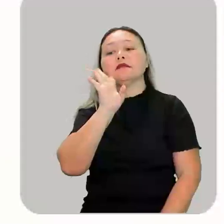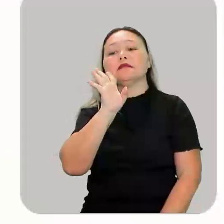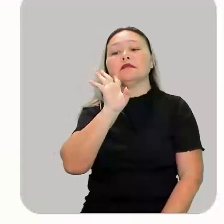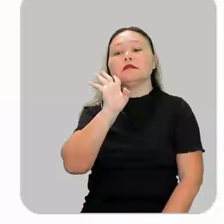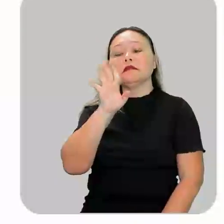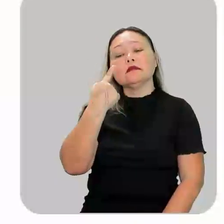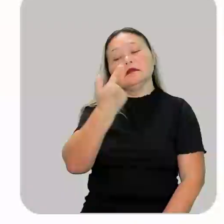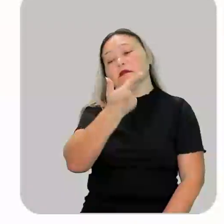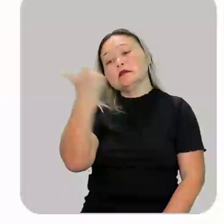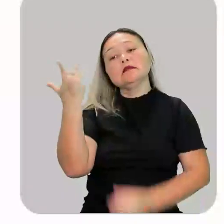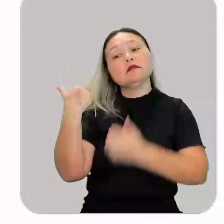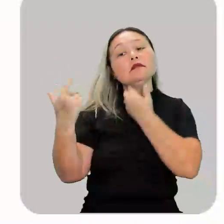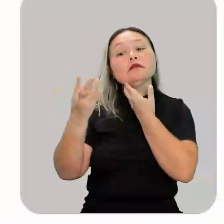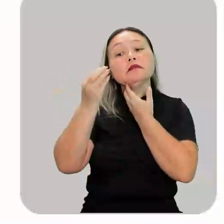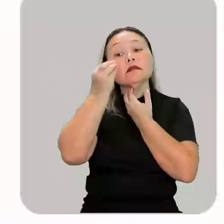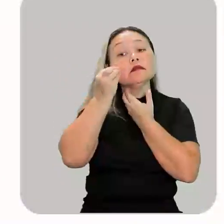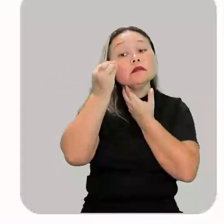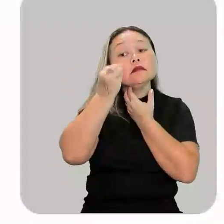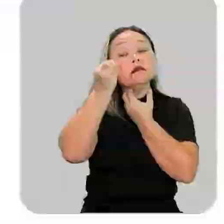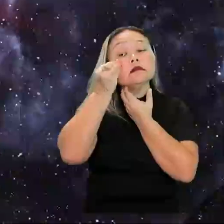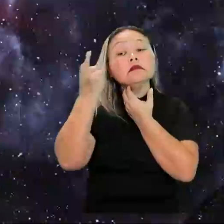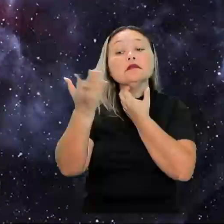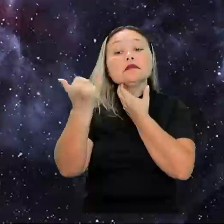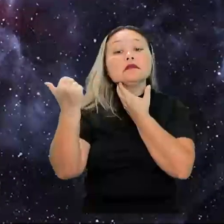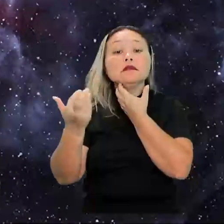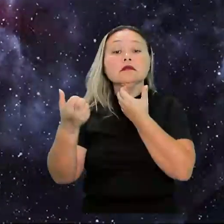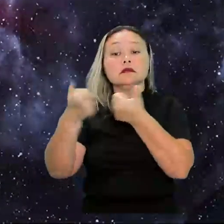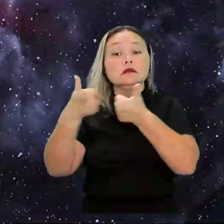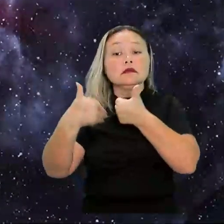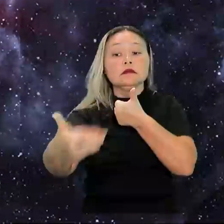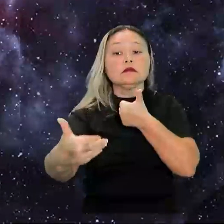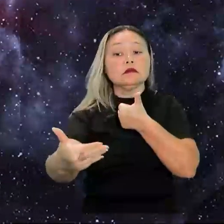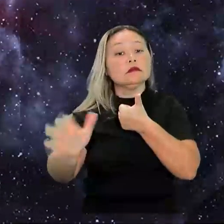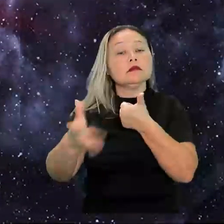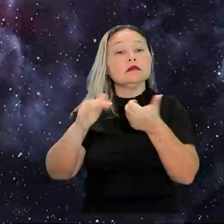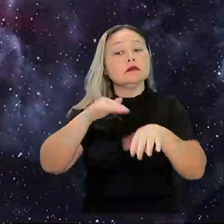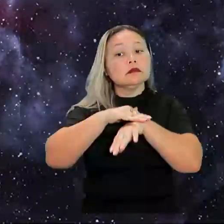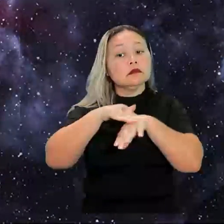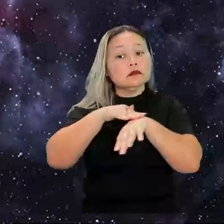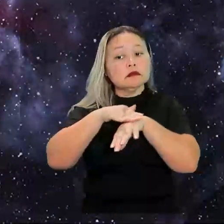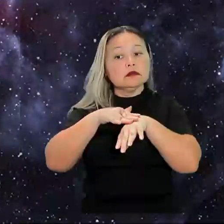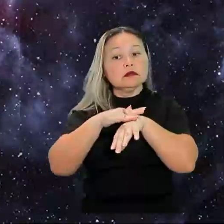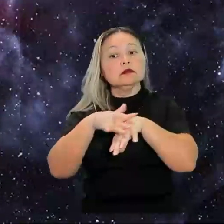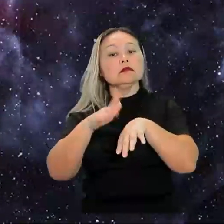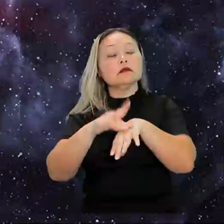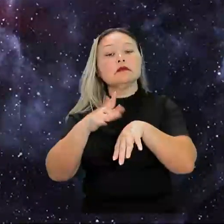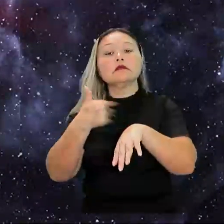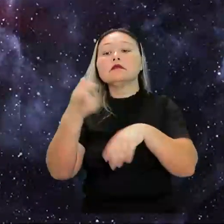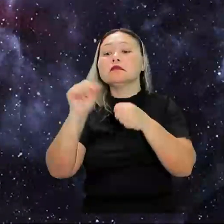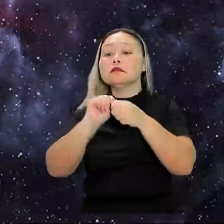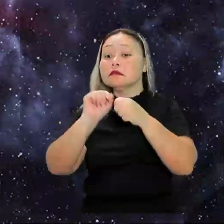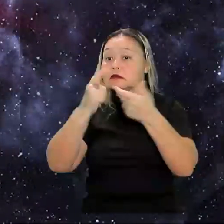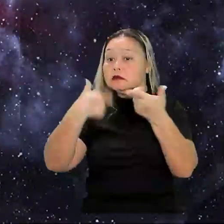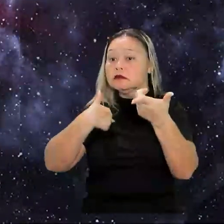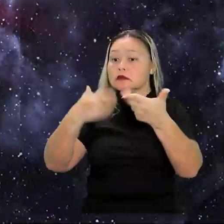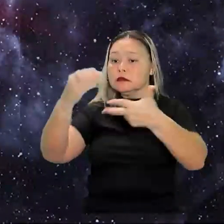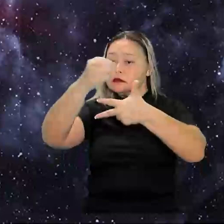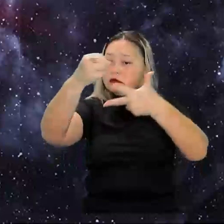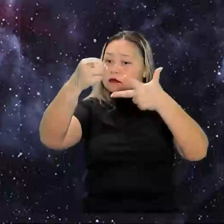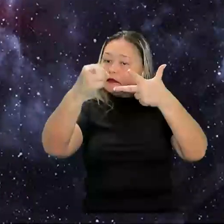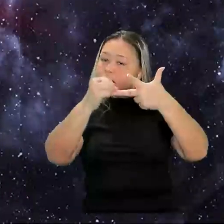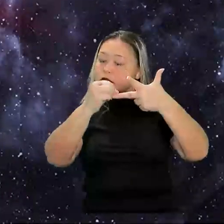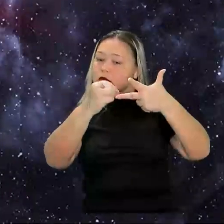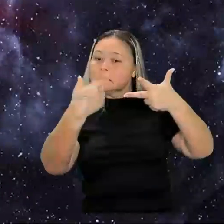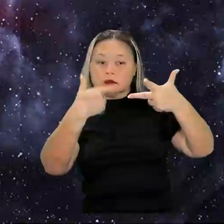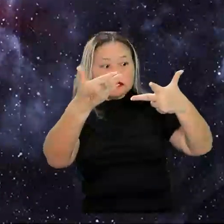bacana. Quer ver? Vamos aqui no nosso Super Enem ativar, conversar um pouquinho. Gente, quando chega a prova do Enem, né, que eles